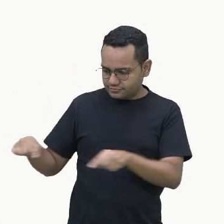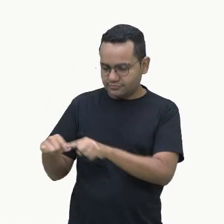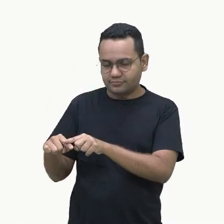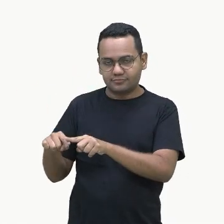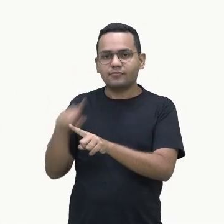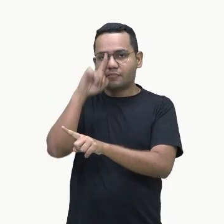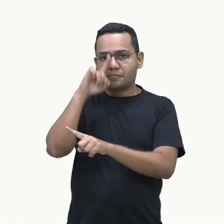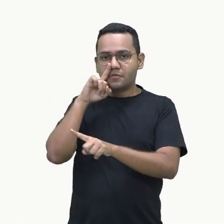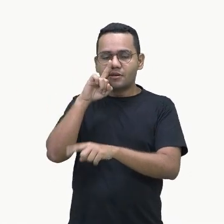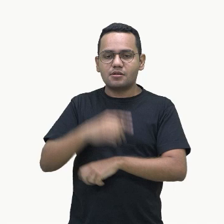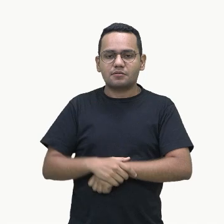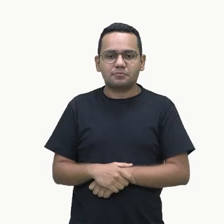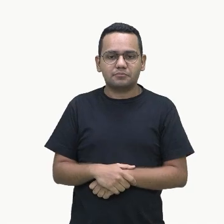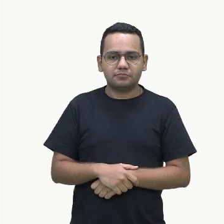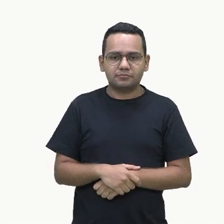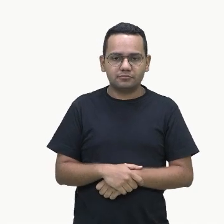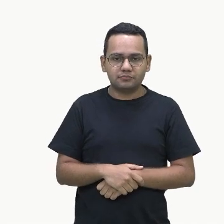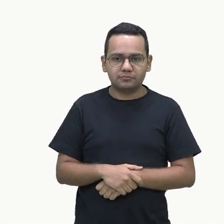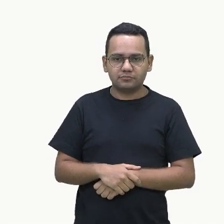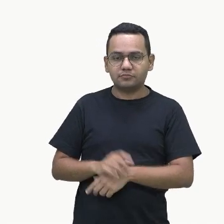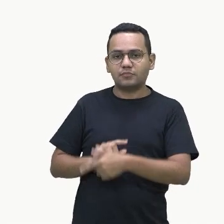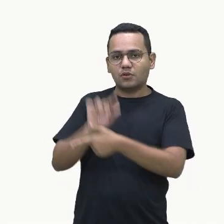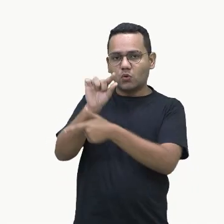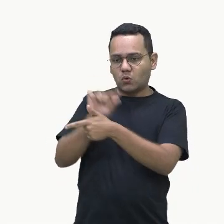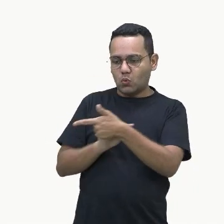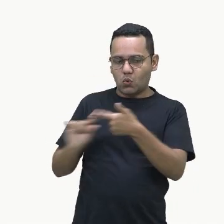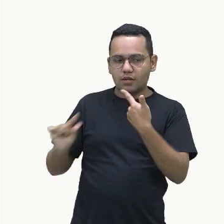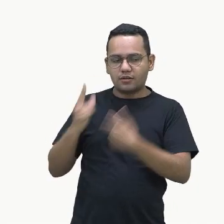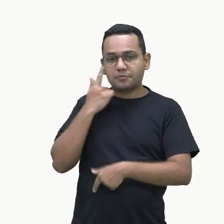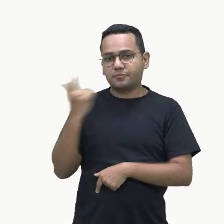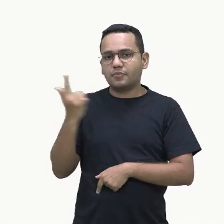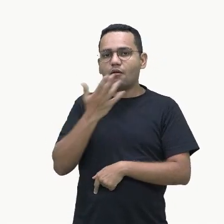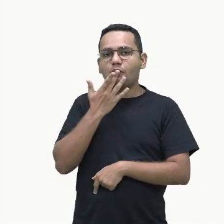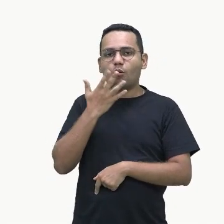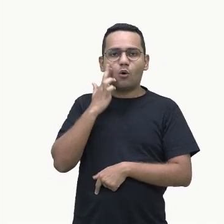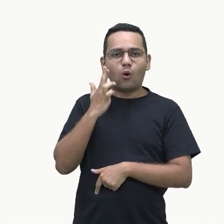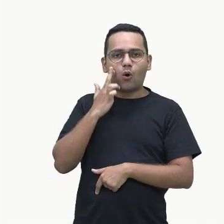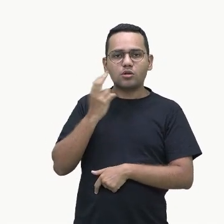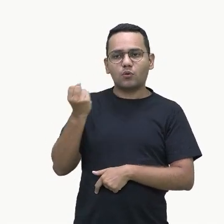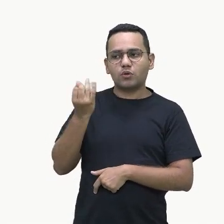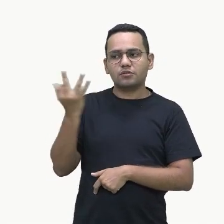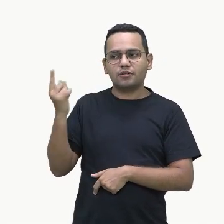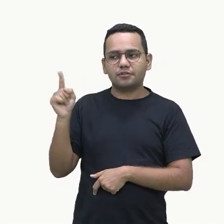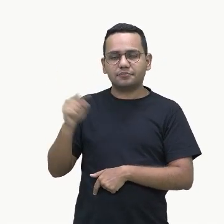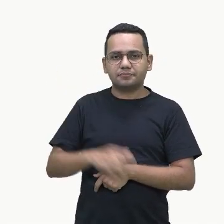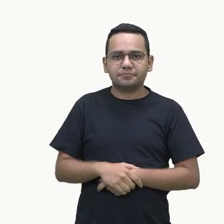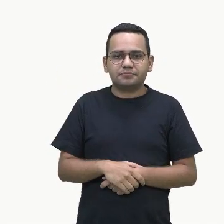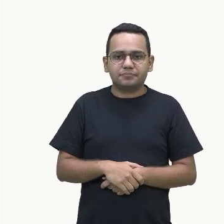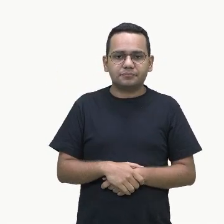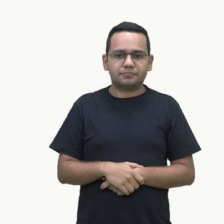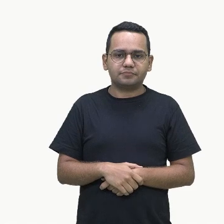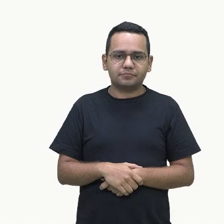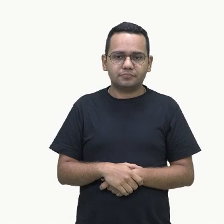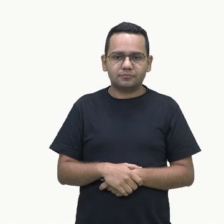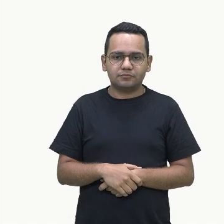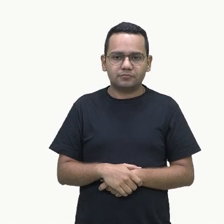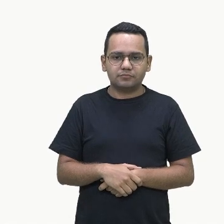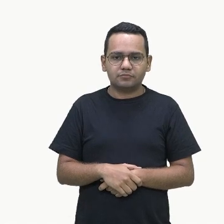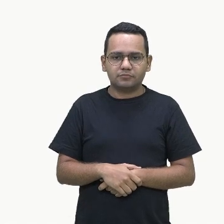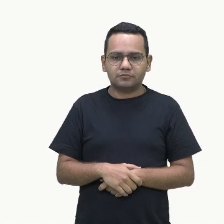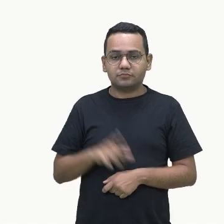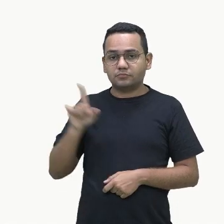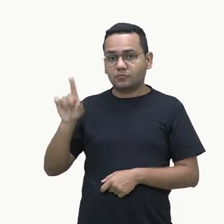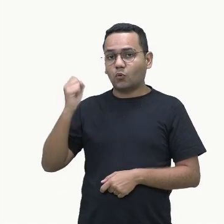os quadrados dos meus catetos. 1, 2, 3, 4, 5,